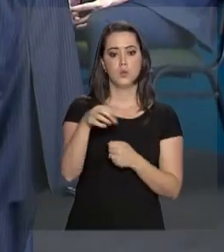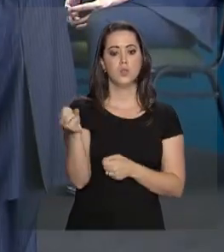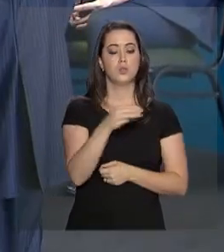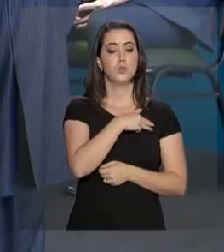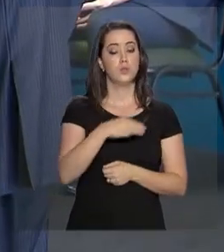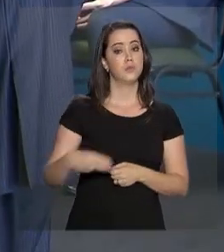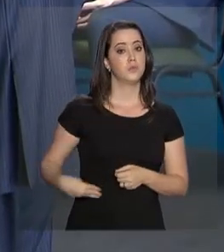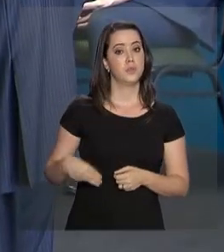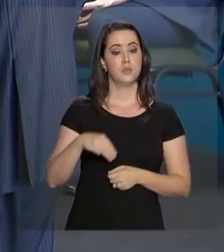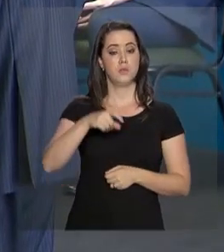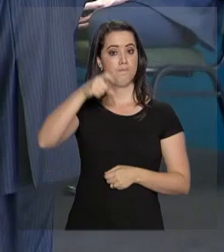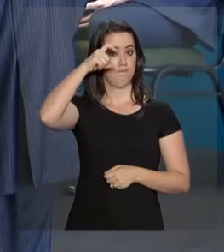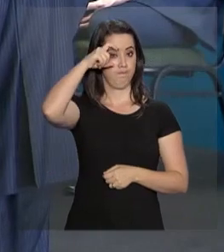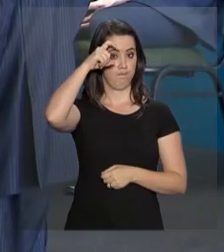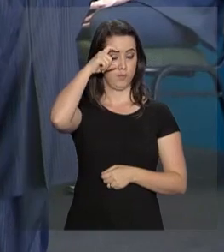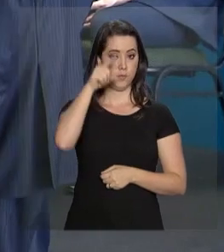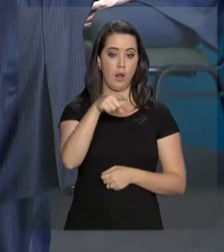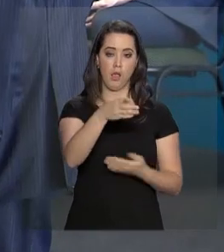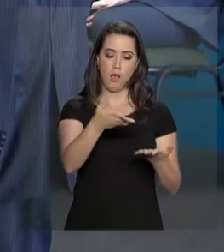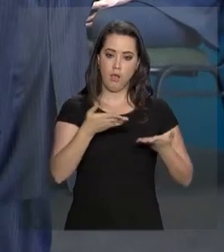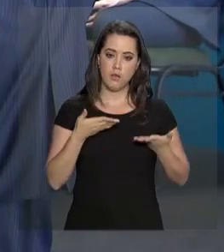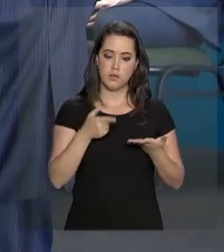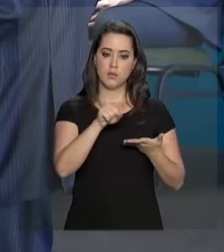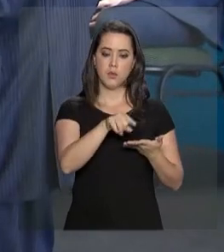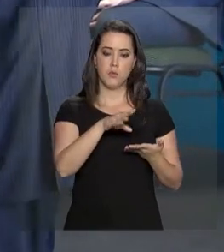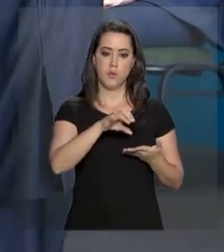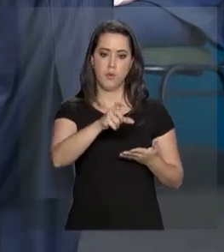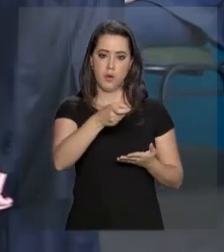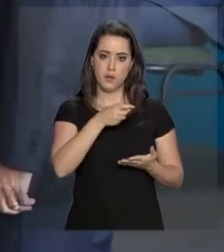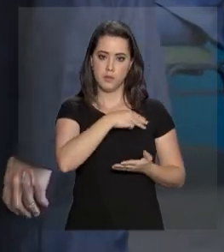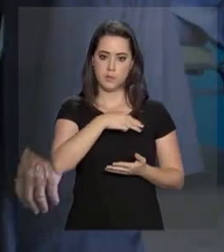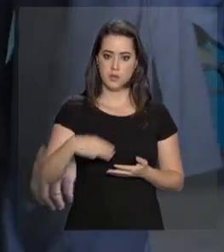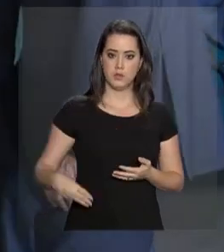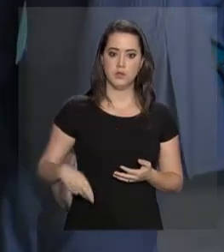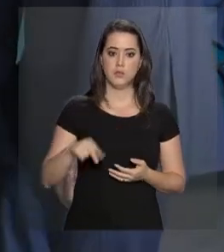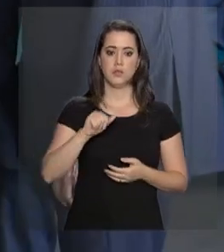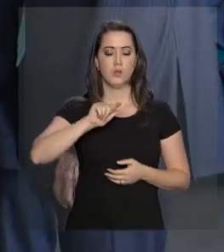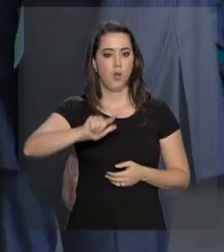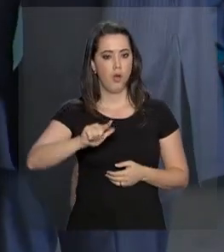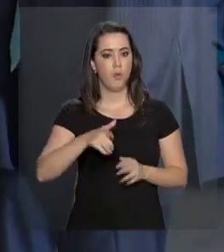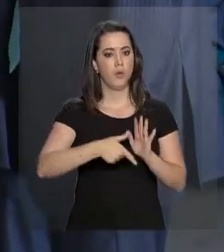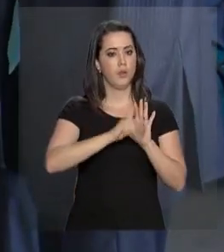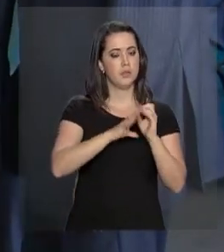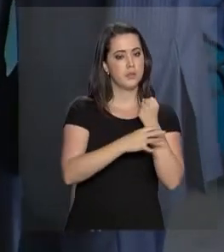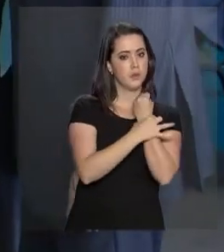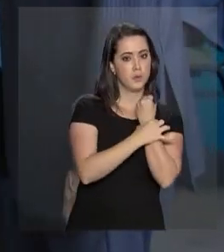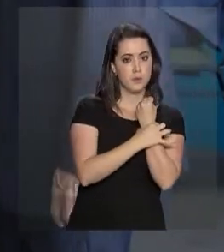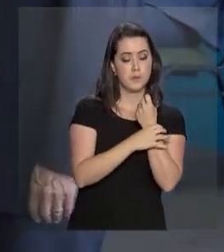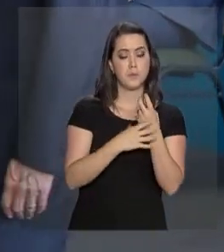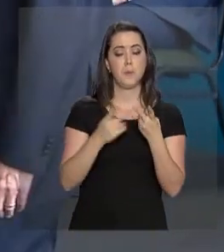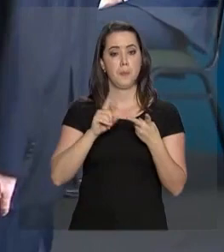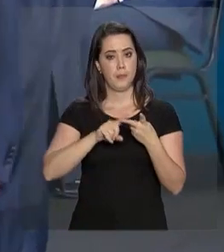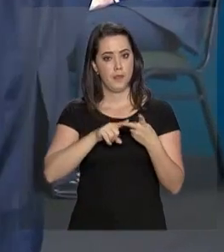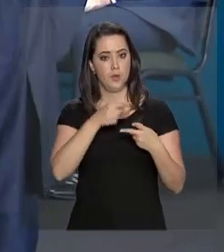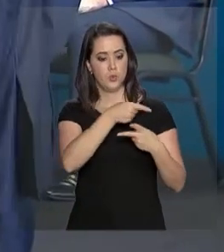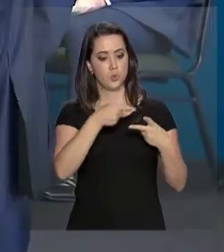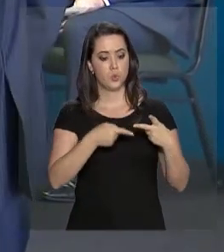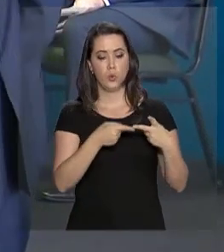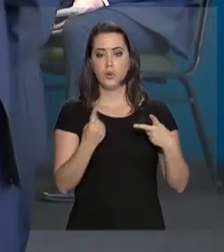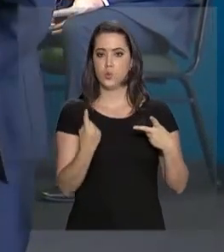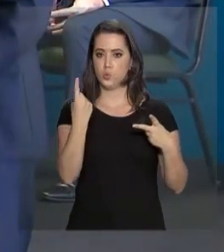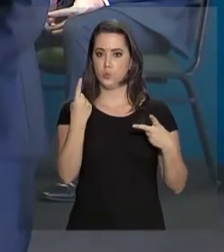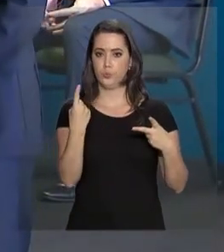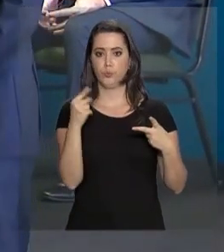ministro, Sérgio Moro, recebeu o cargo dos ex-ministros Raul Jungmann, que comandava a Segurança Pública, e Torquato